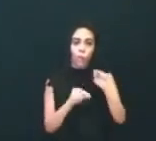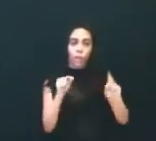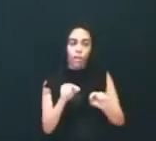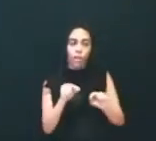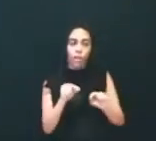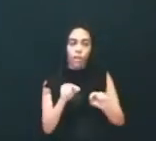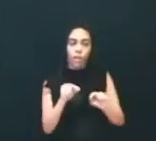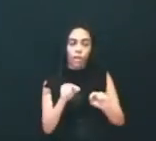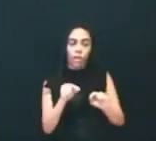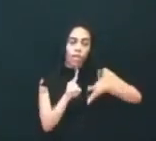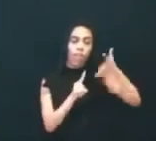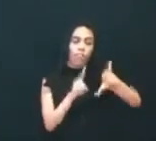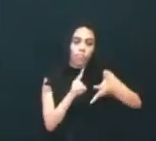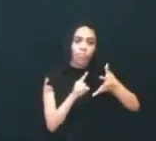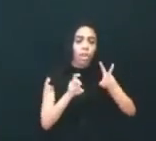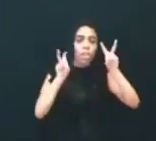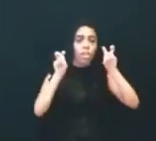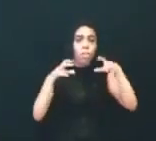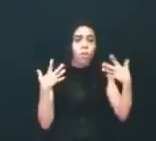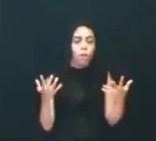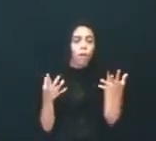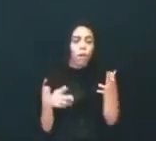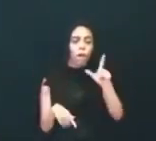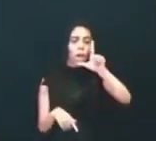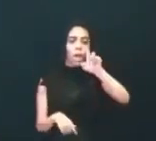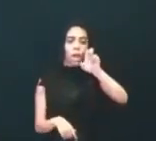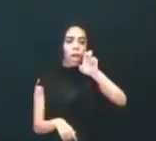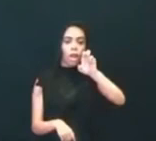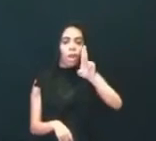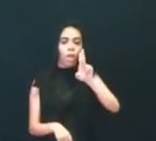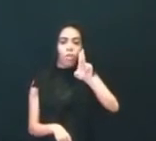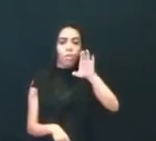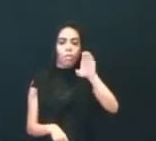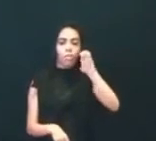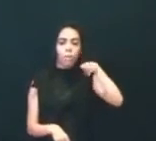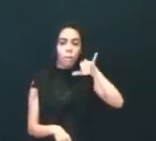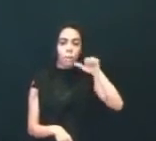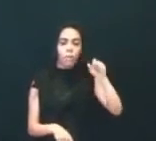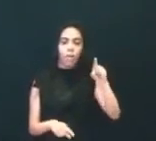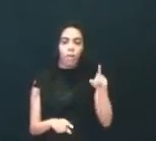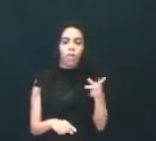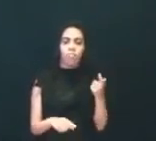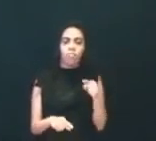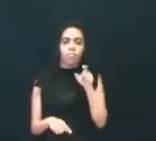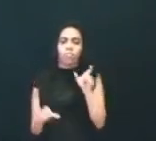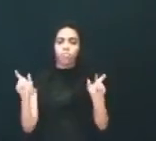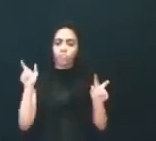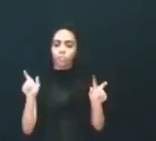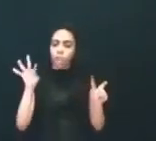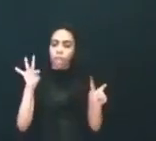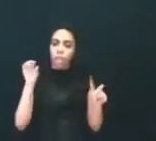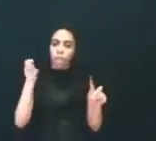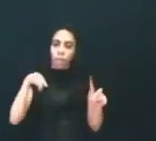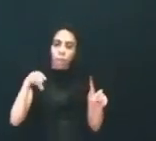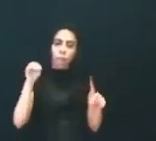a nossa primeira palestra do dia com o tema Leucemia versus TMO, que será apresentada